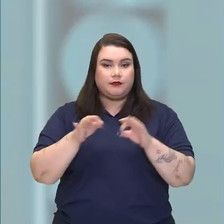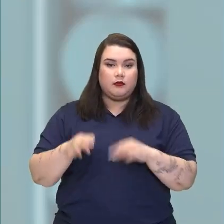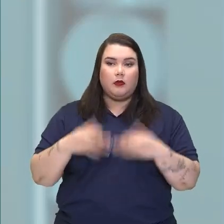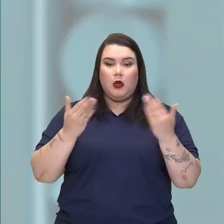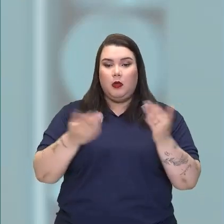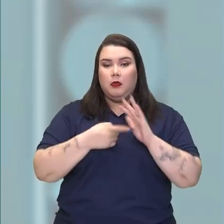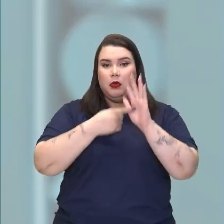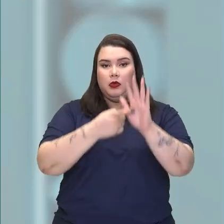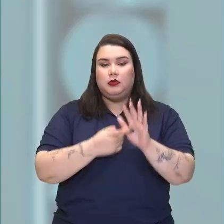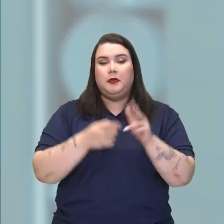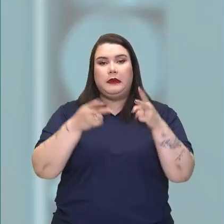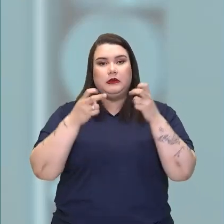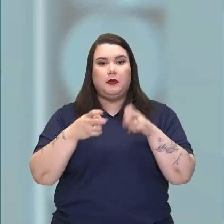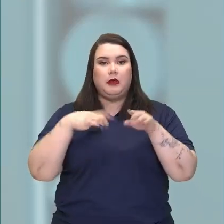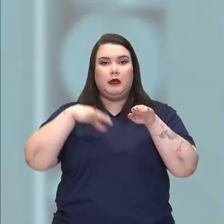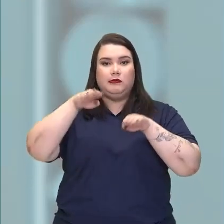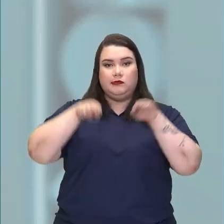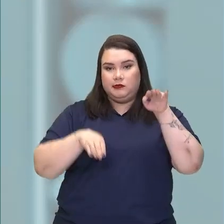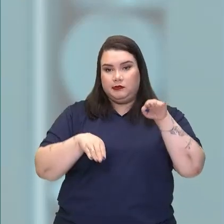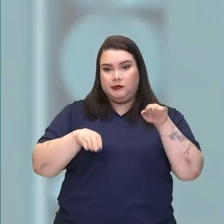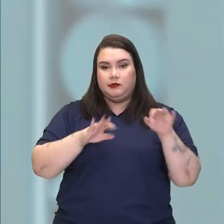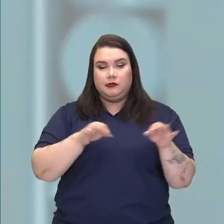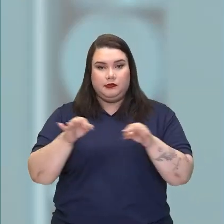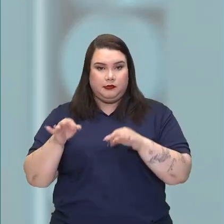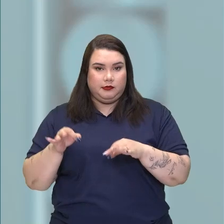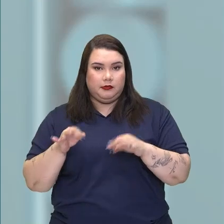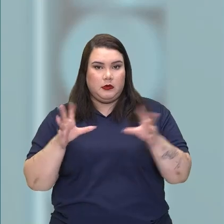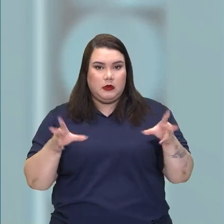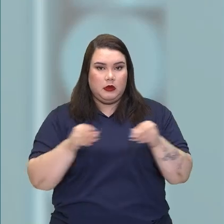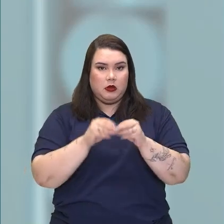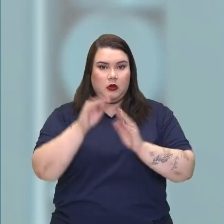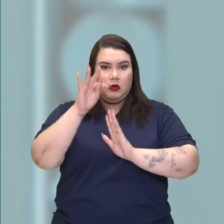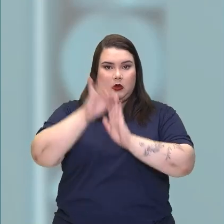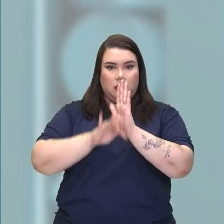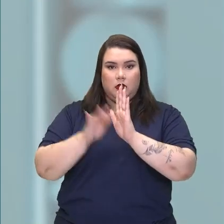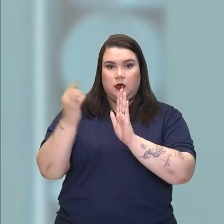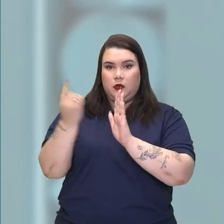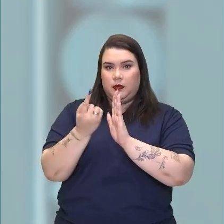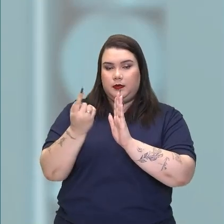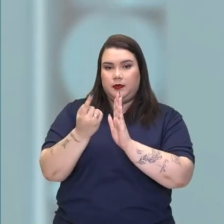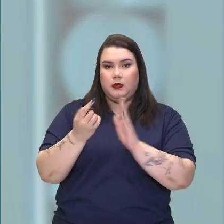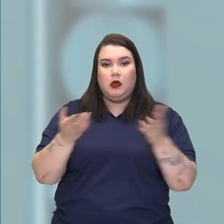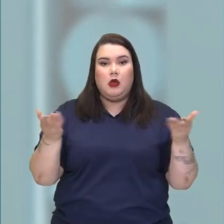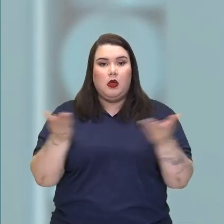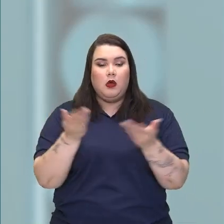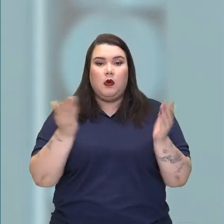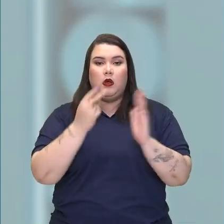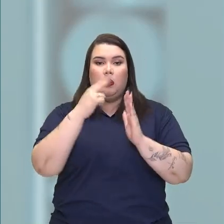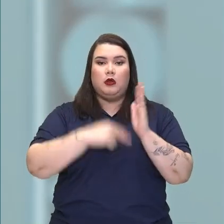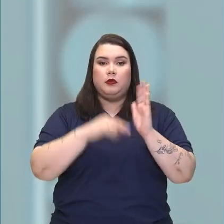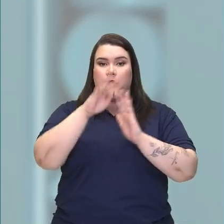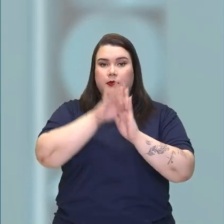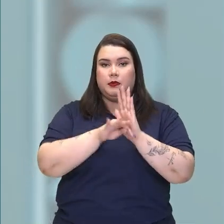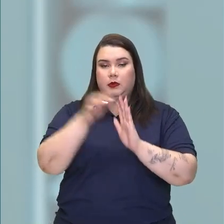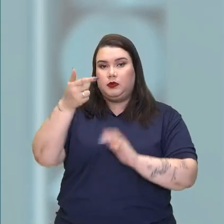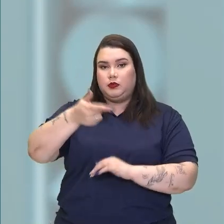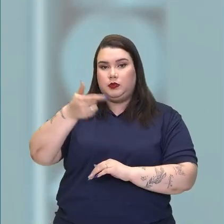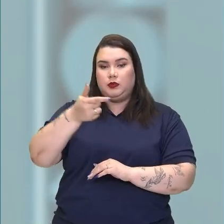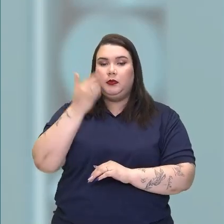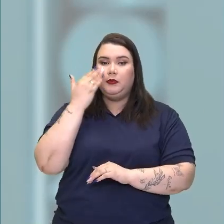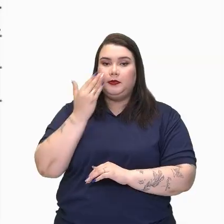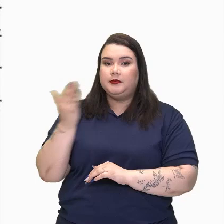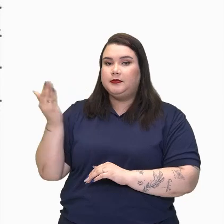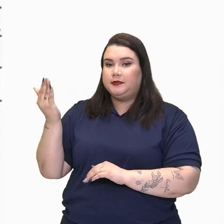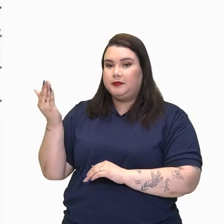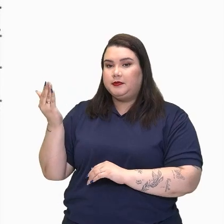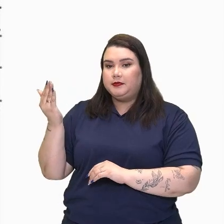questão da desigualdade mesmo, ok? Então, em resumo, isso é o texto motivador 1. Agora nós vamos para o texto motivador 2. Eu quero que vocês